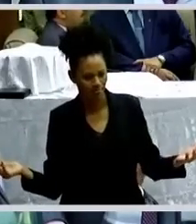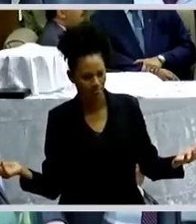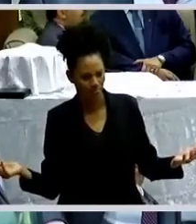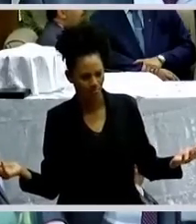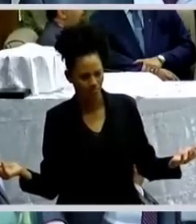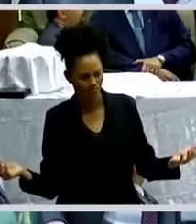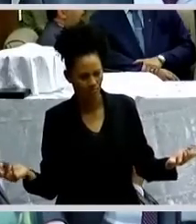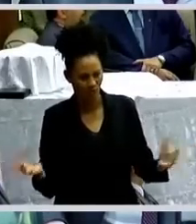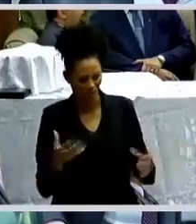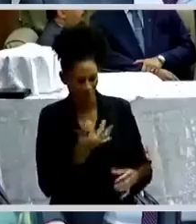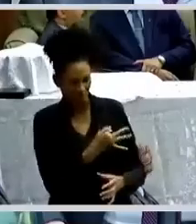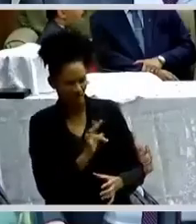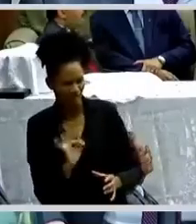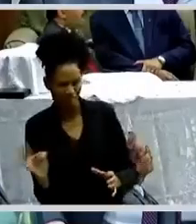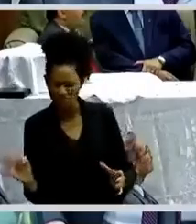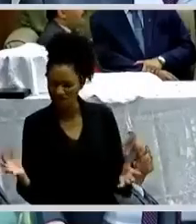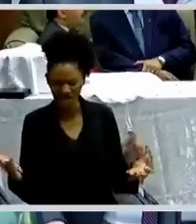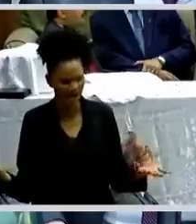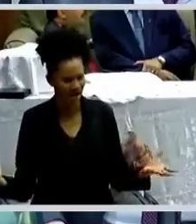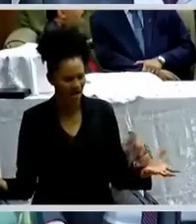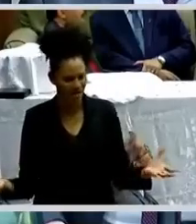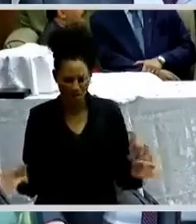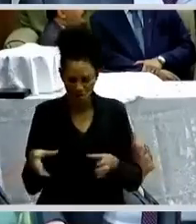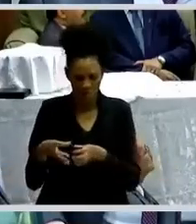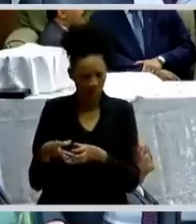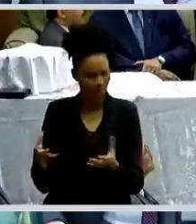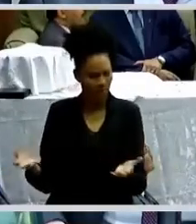Os fariseus eram o médio clero,